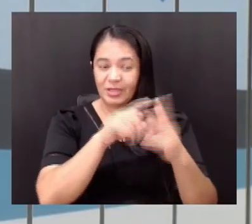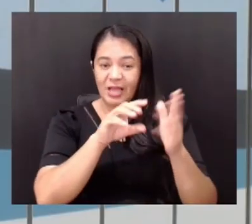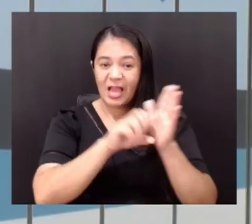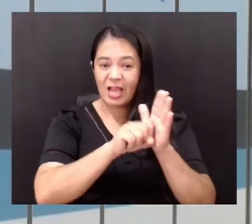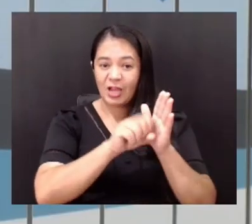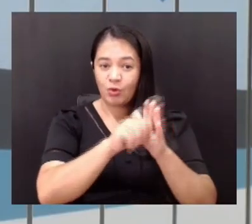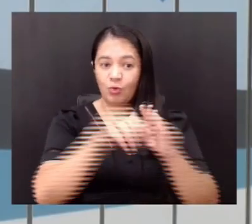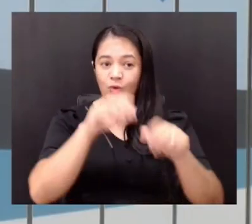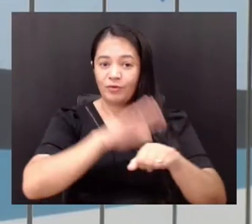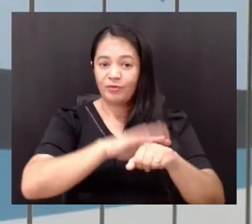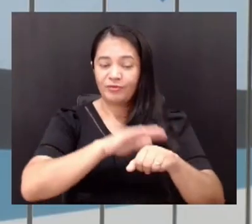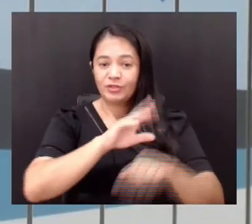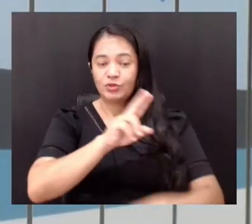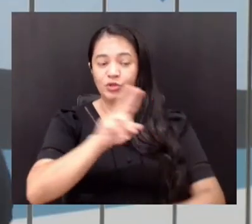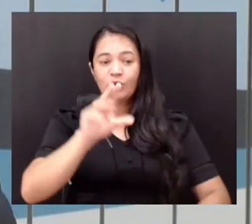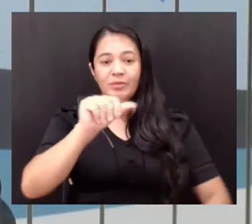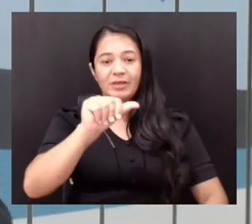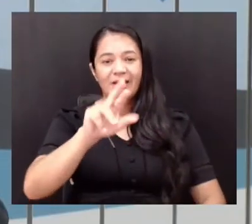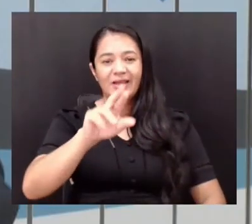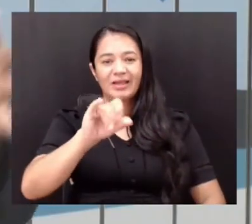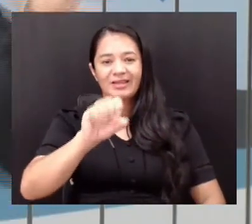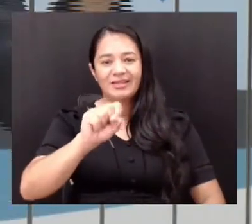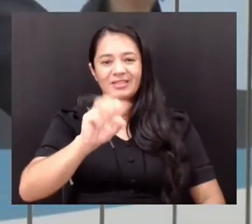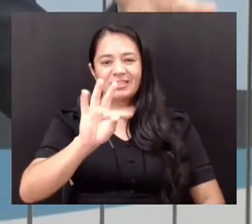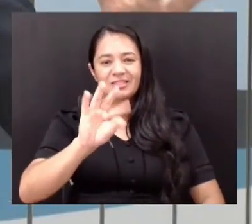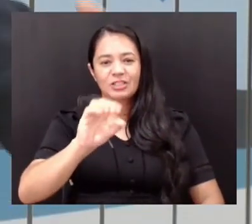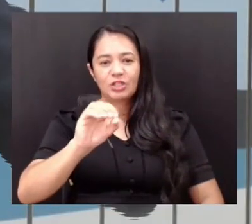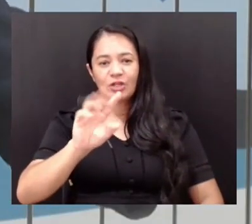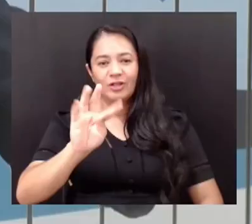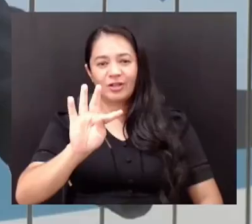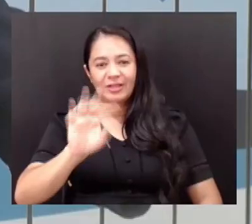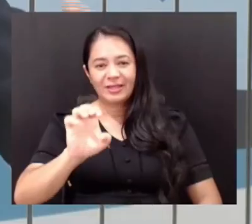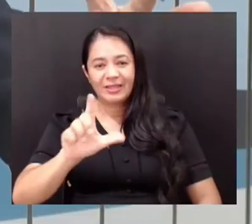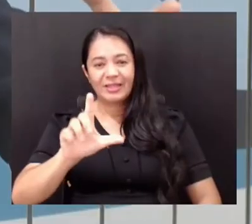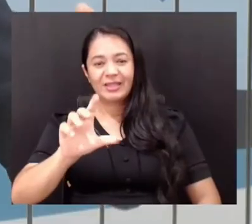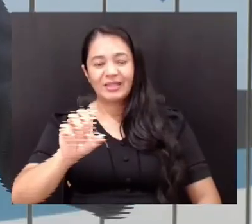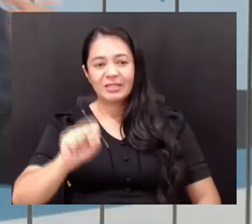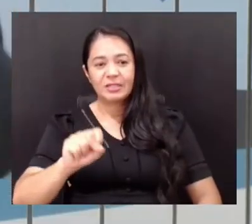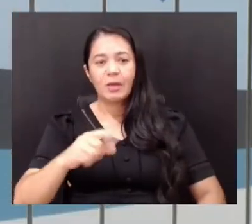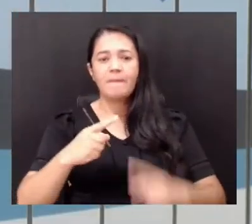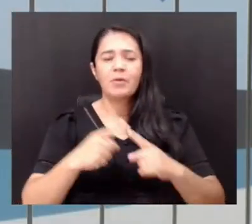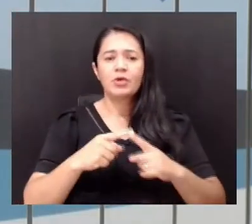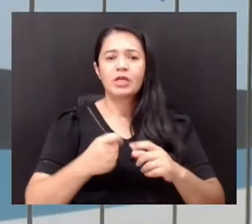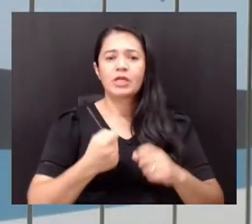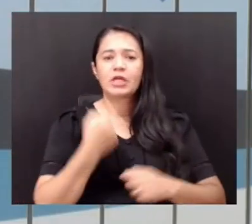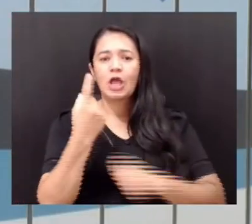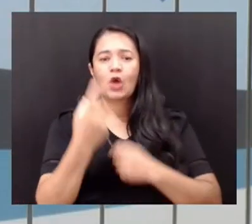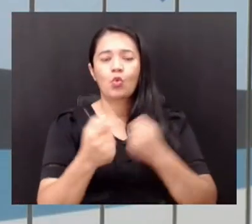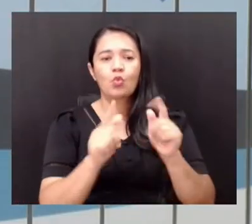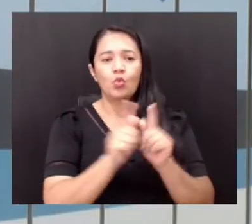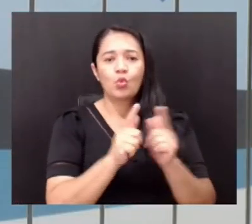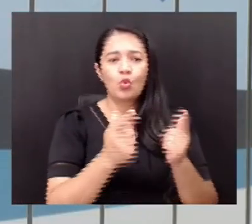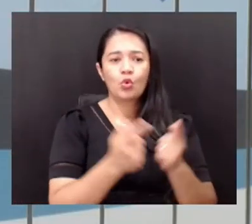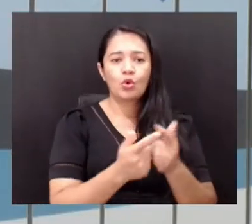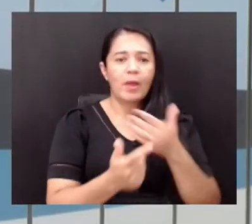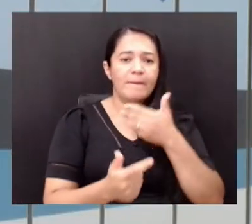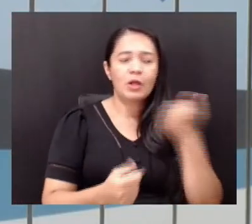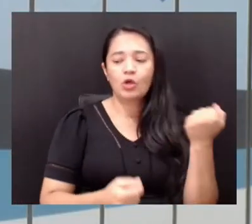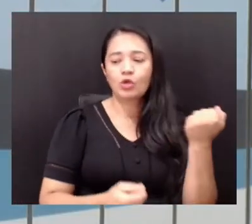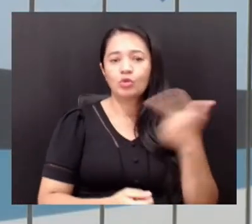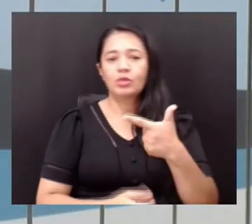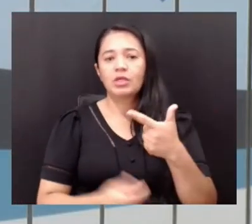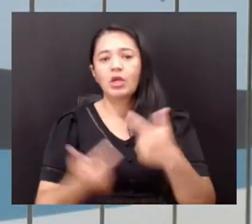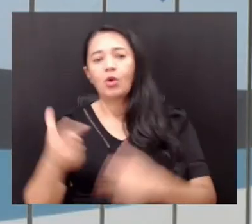Aristóteles. E a Google queria descobrir por que algumas equipes performavam melhor do que outras. E